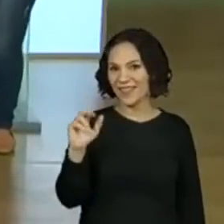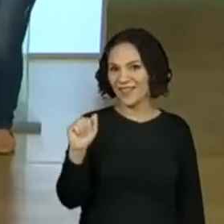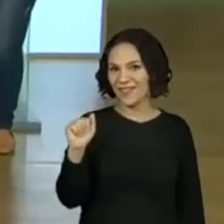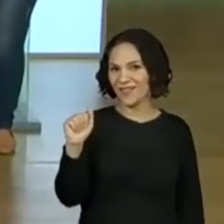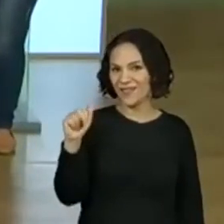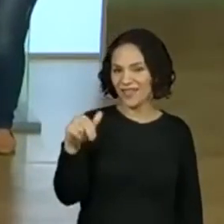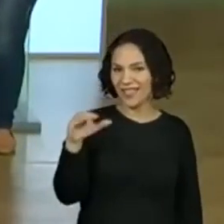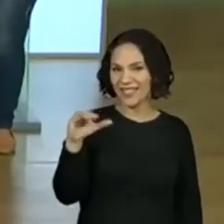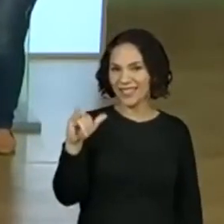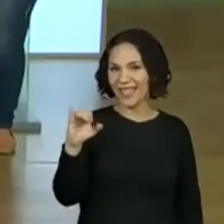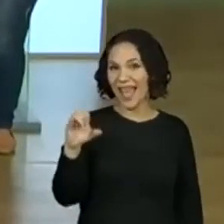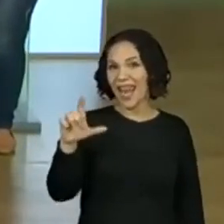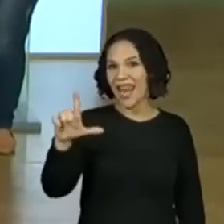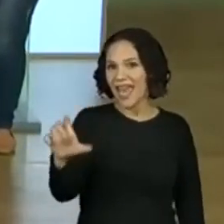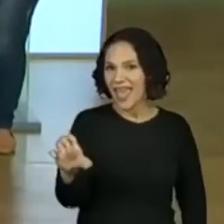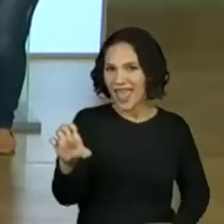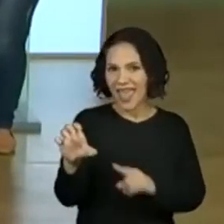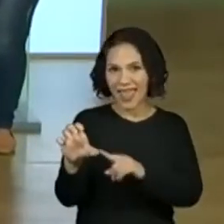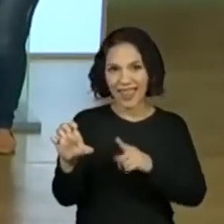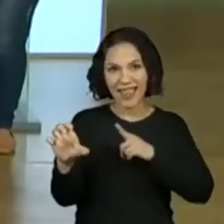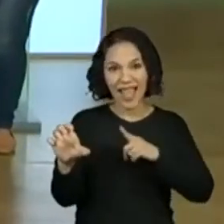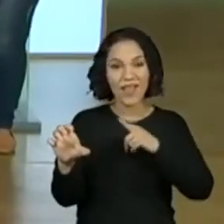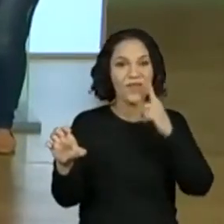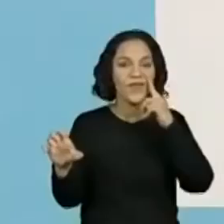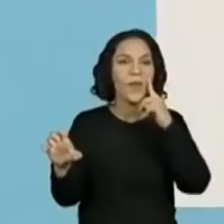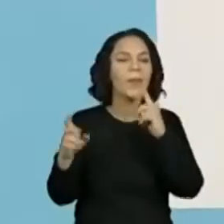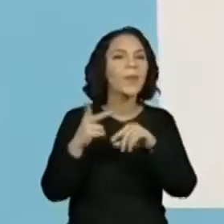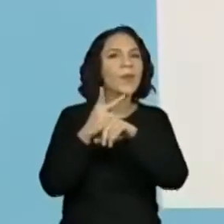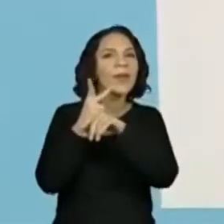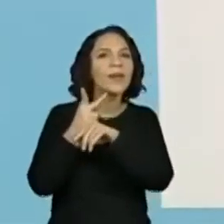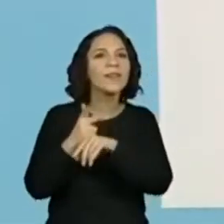Da Franciele. Vamos lá, então,